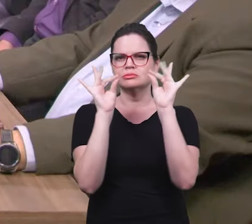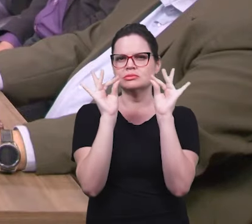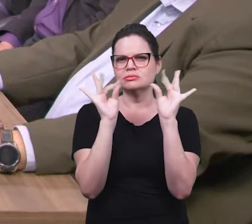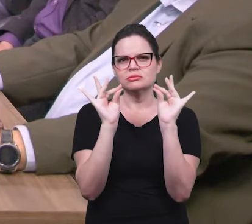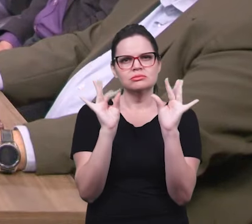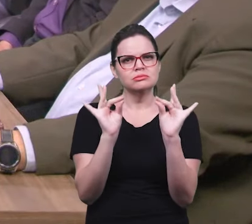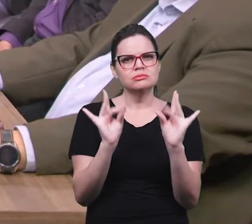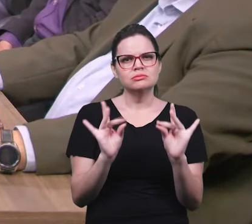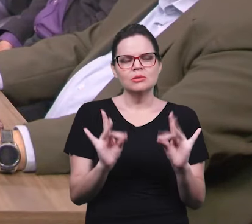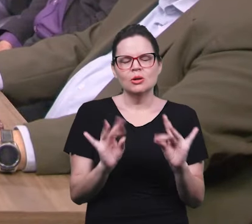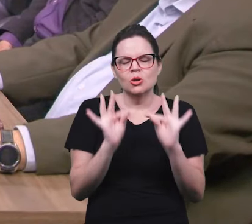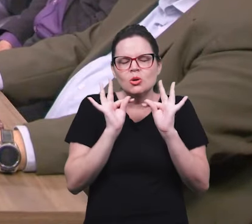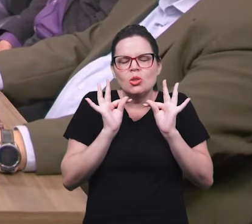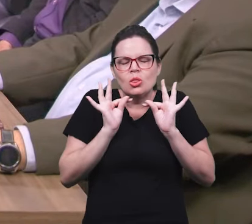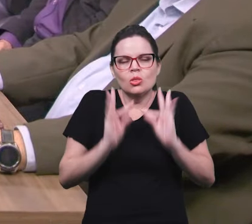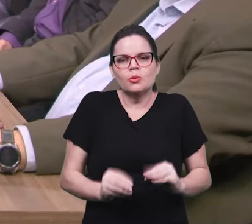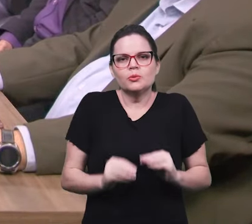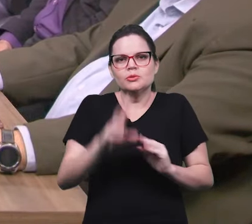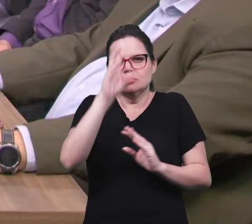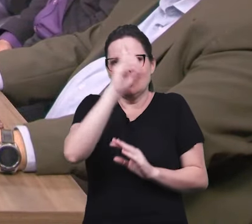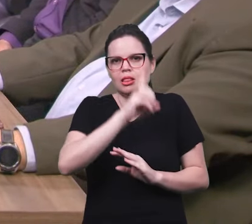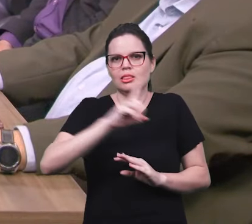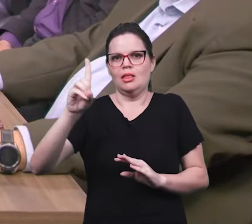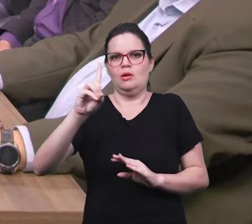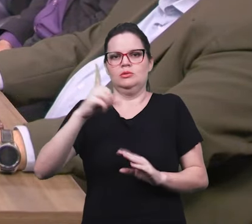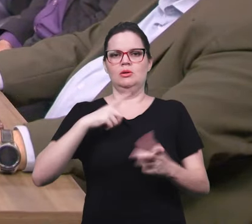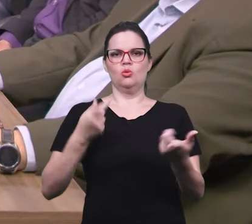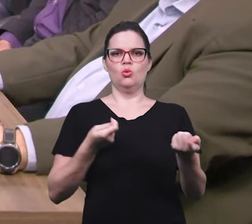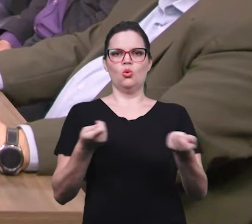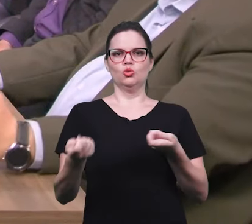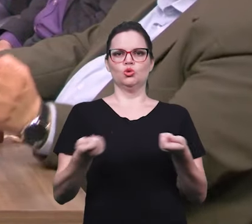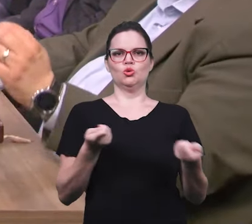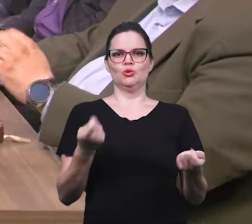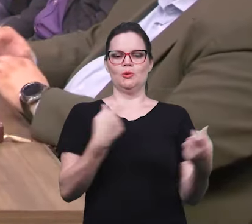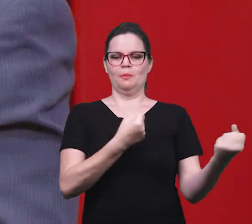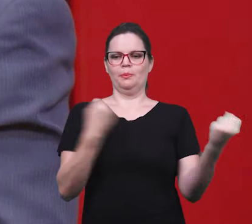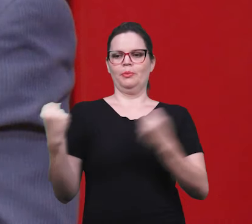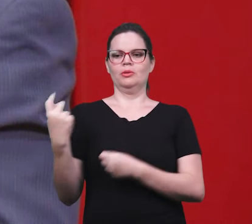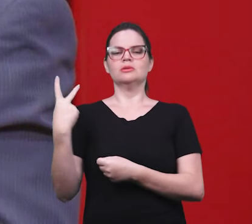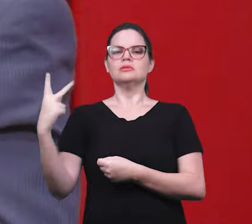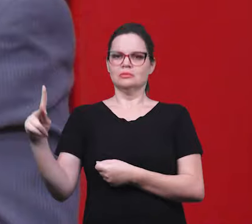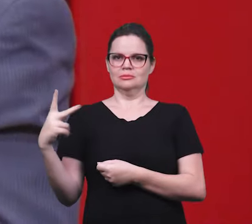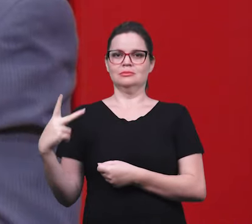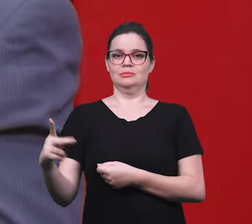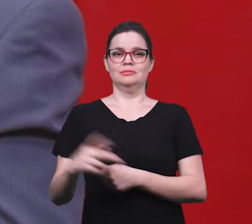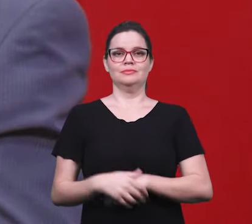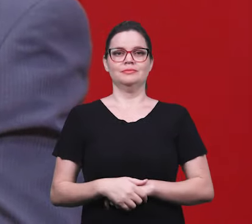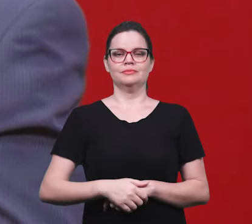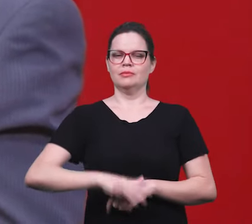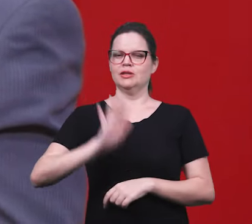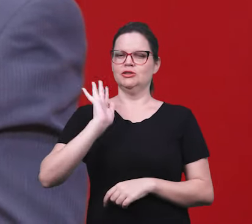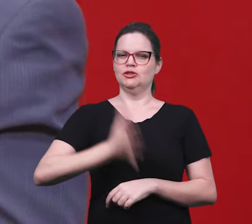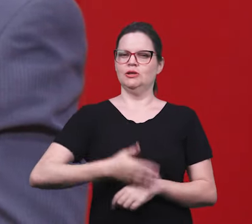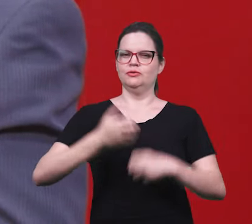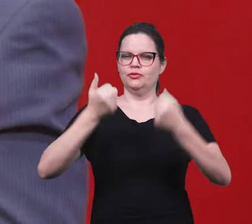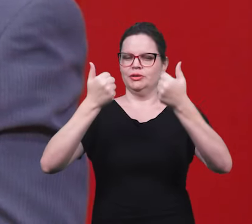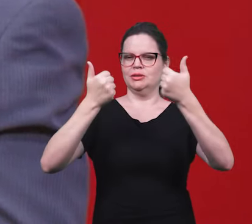estão sob o controle da palavra de poder dele. E, conforme já mencionado aqui,